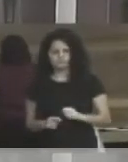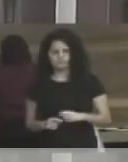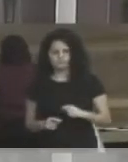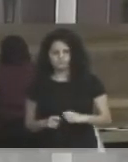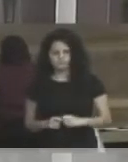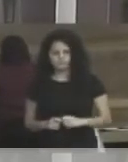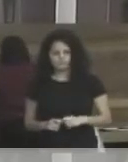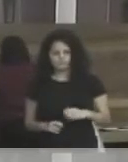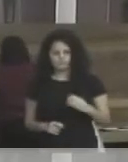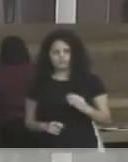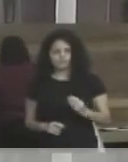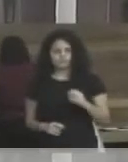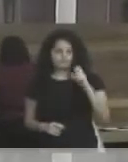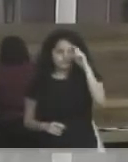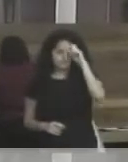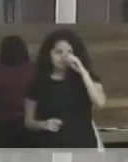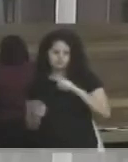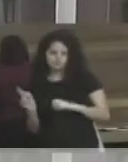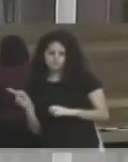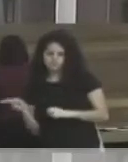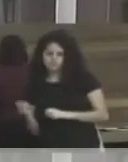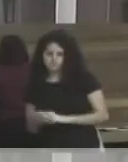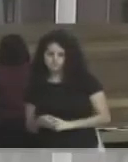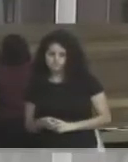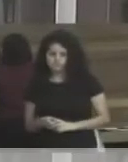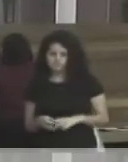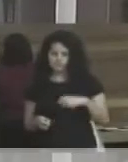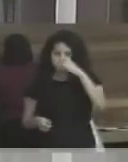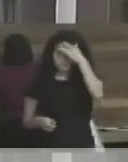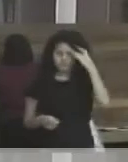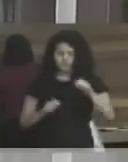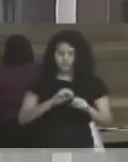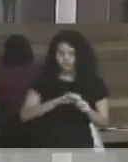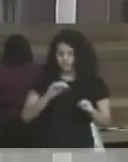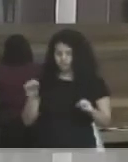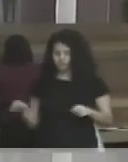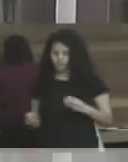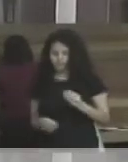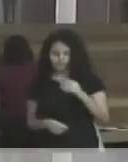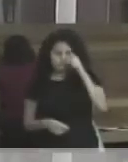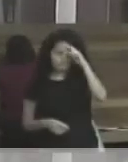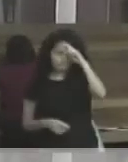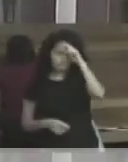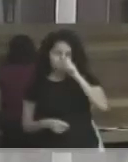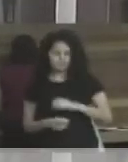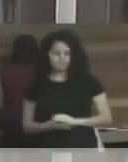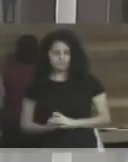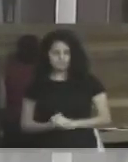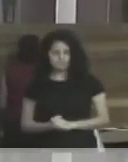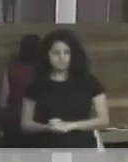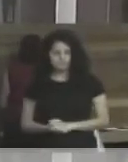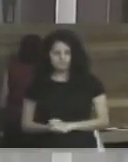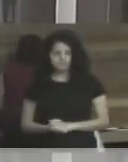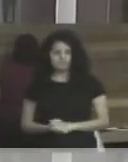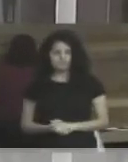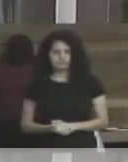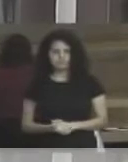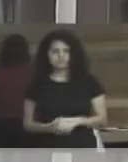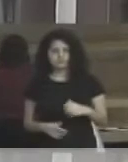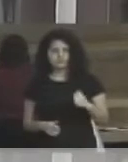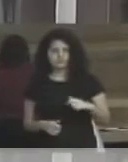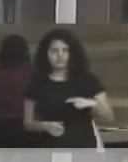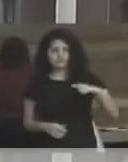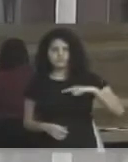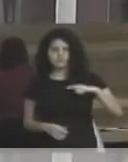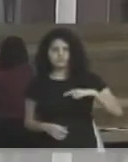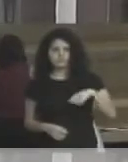alguma localidade fora dali, fica muito difícil. Então, a gente solicita, porque às vezes tem o pessoal da terceira idade que tem que aferir